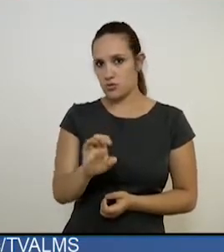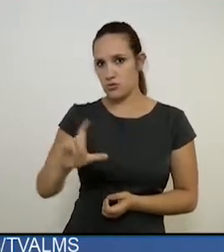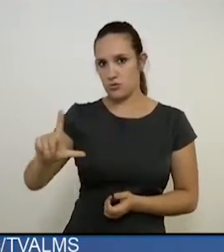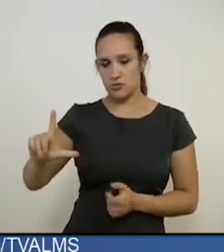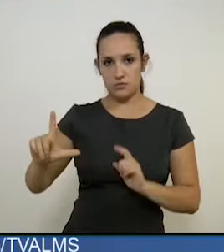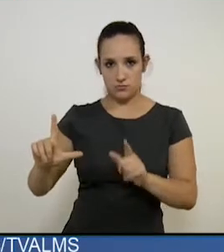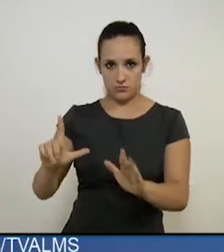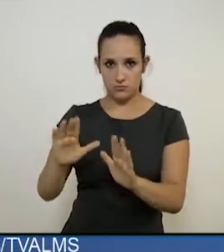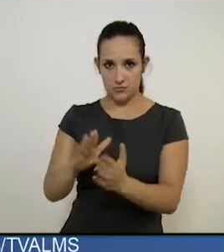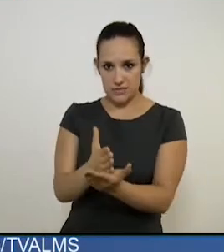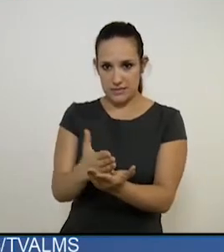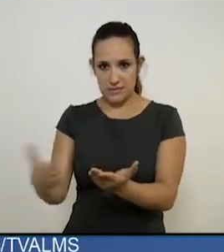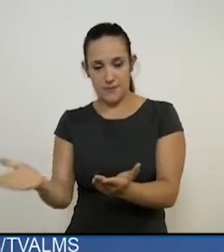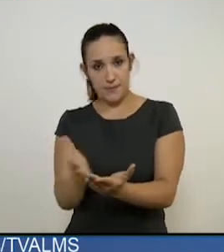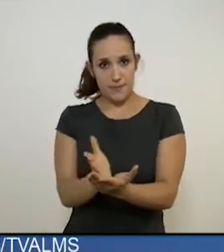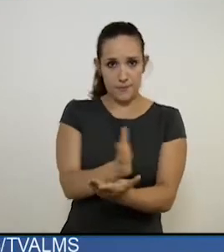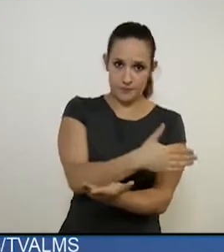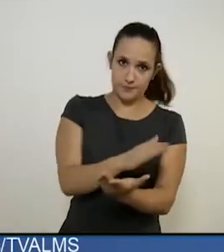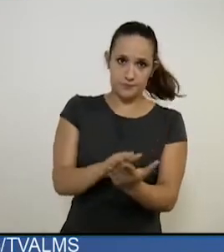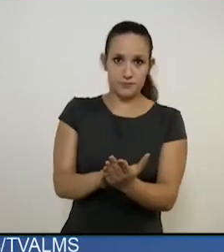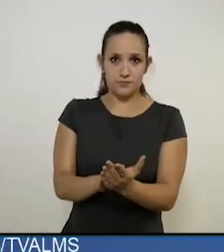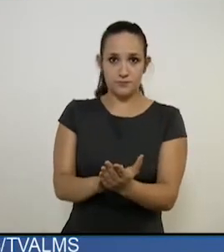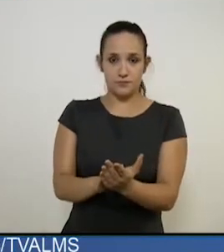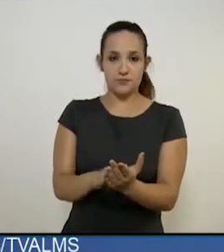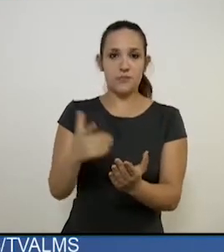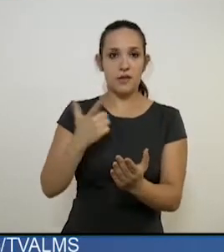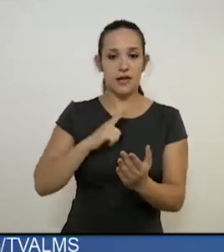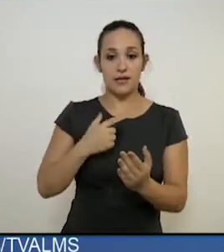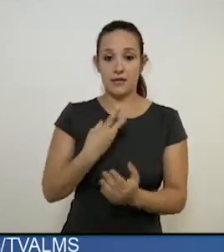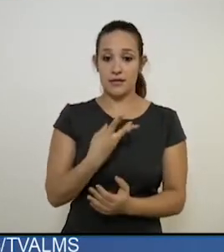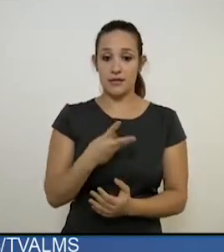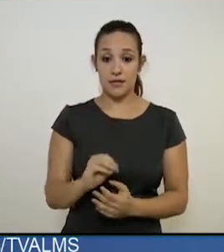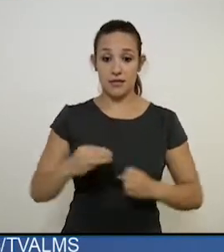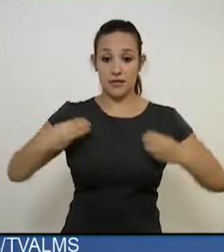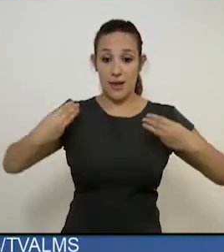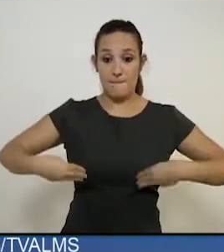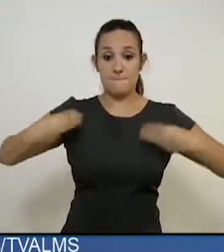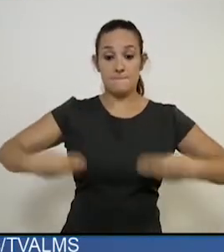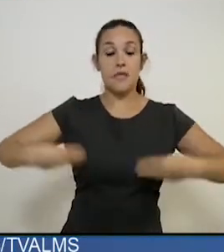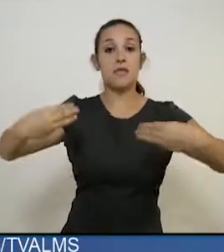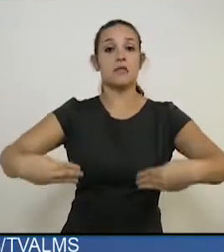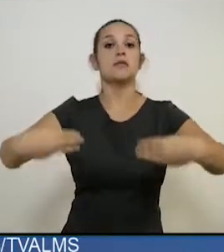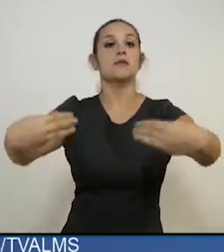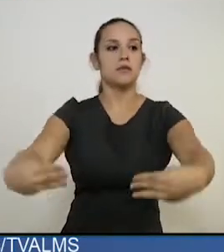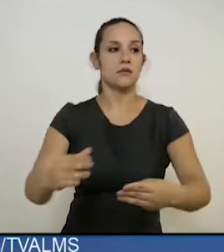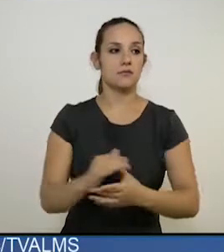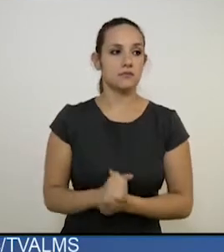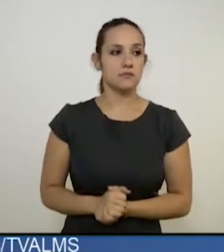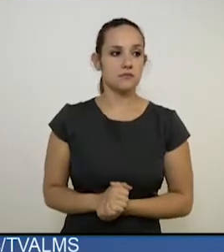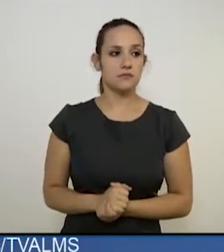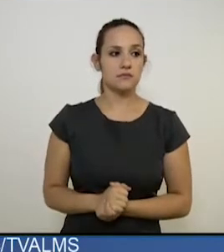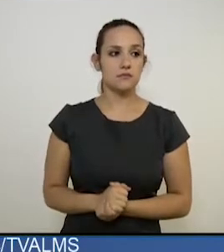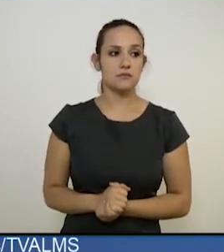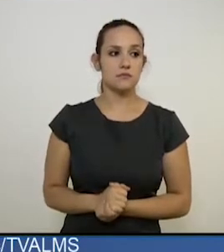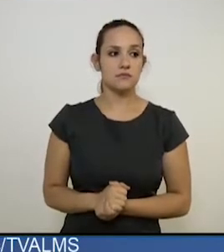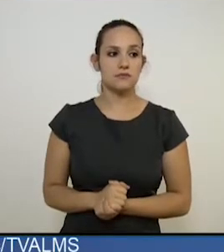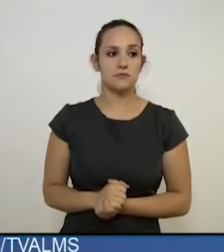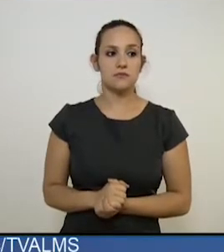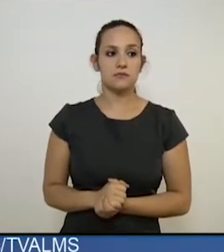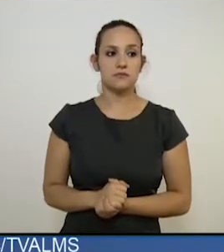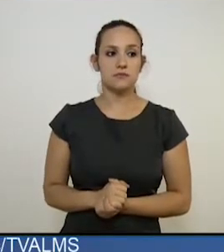dividiu igualmente os 30 ministérios, olha só, dividiu igualmente os 30 ministérios